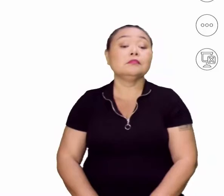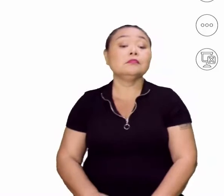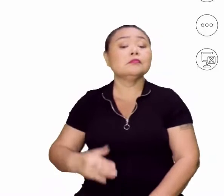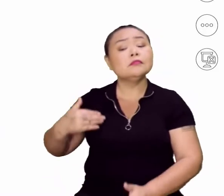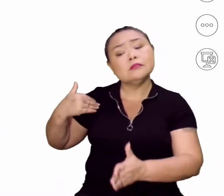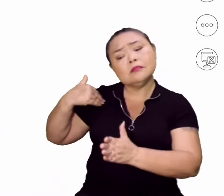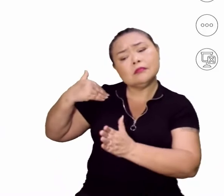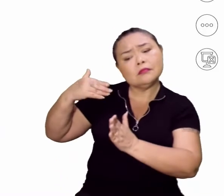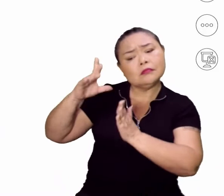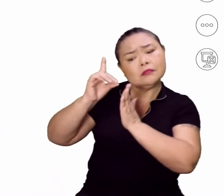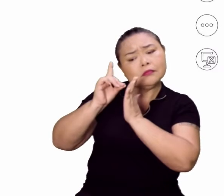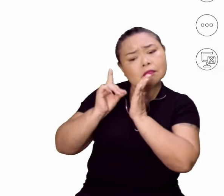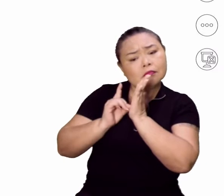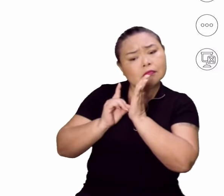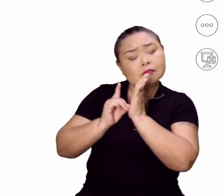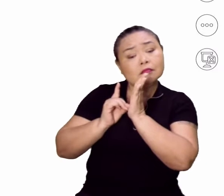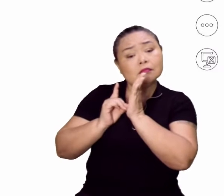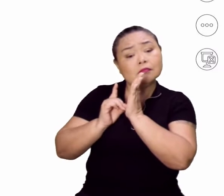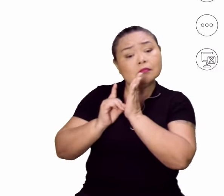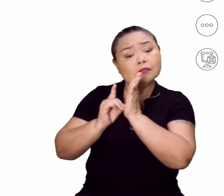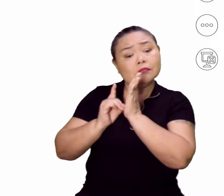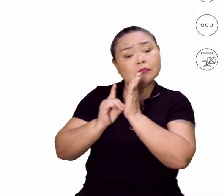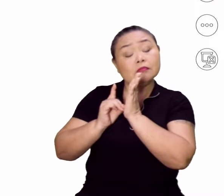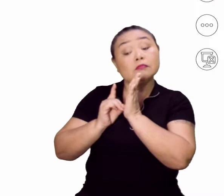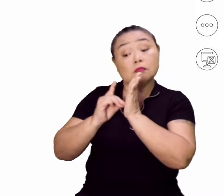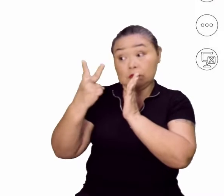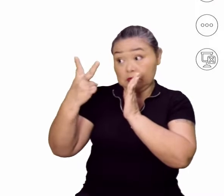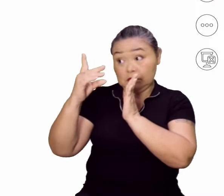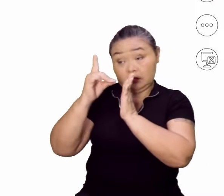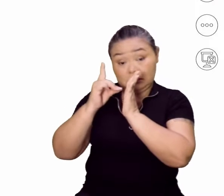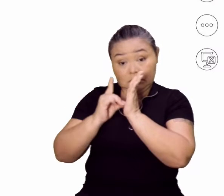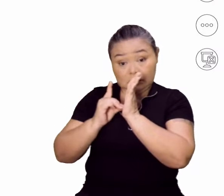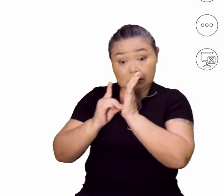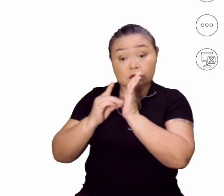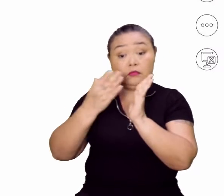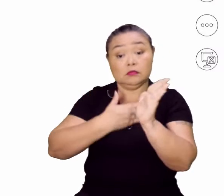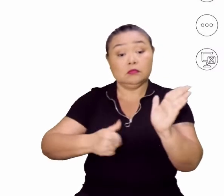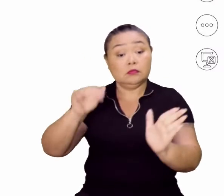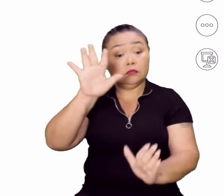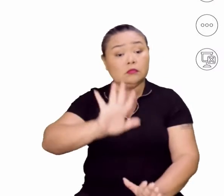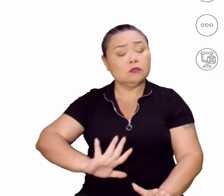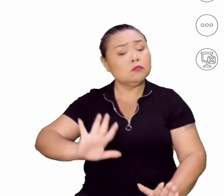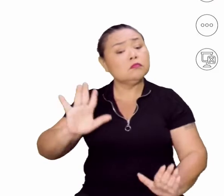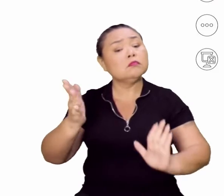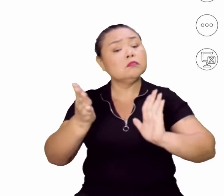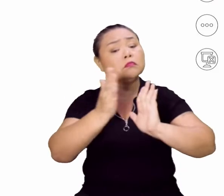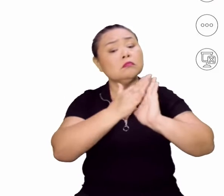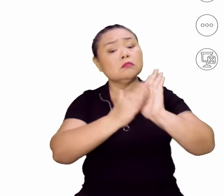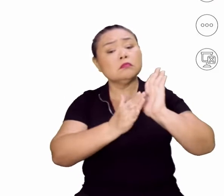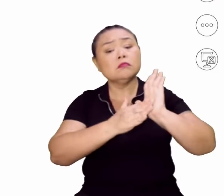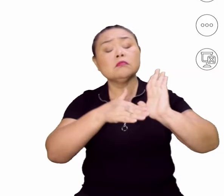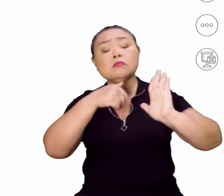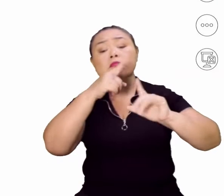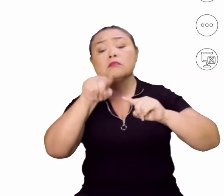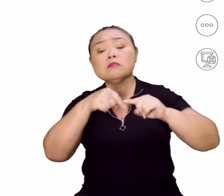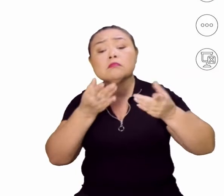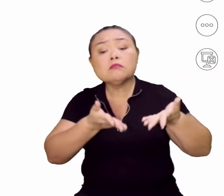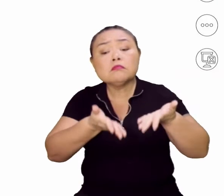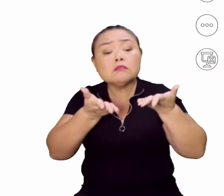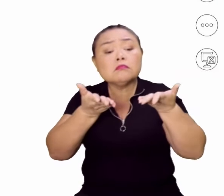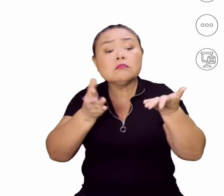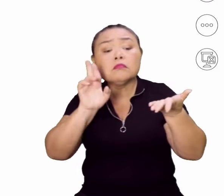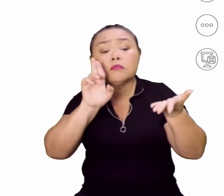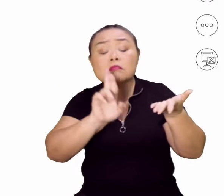Nas últimas décadas, nas duas últimas décadas, o governo federal vem propondo ações no sentido de